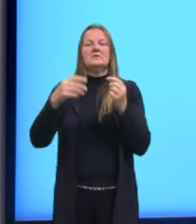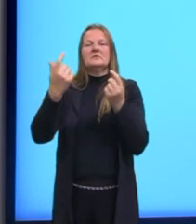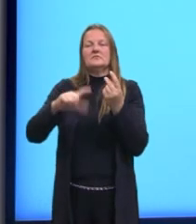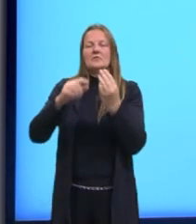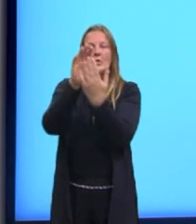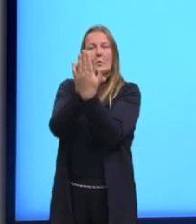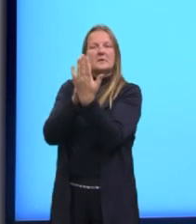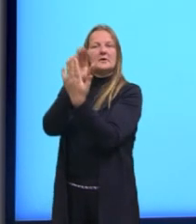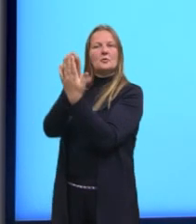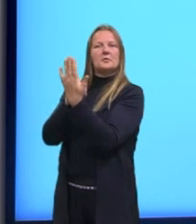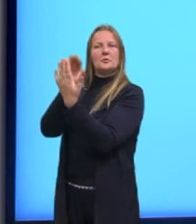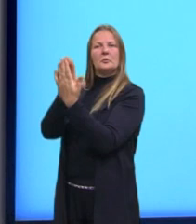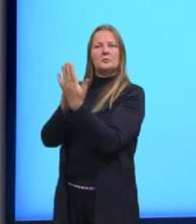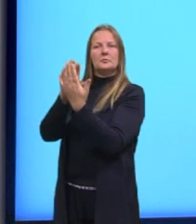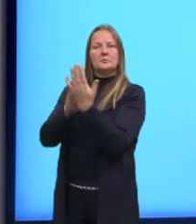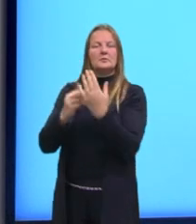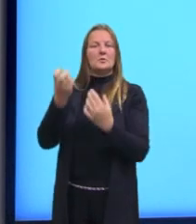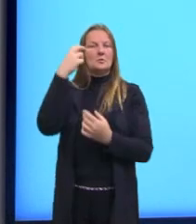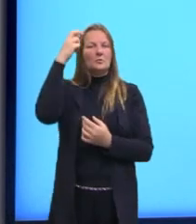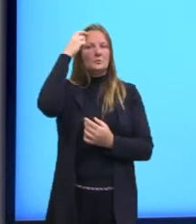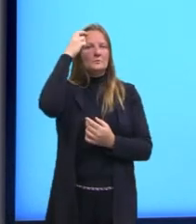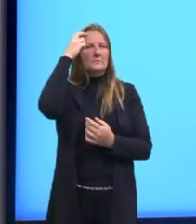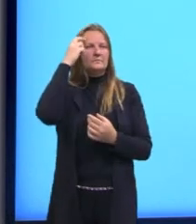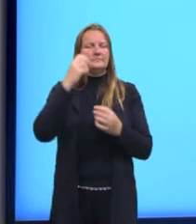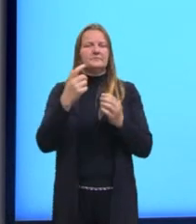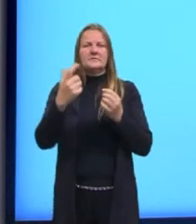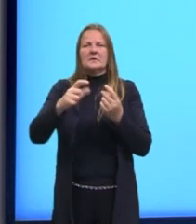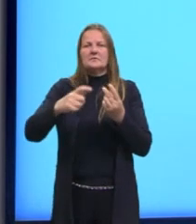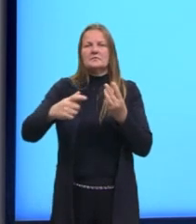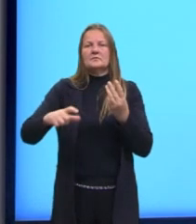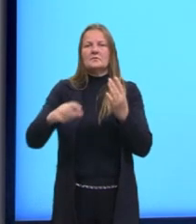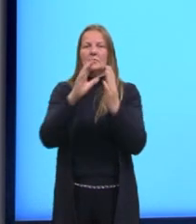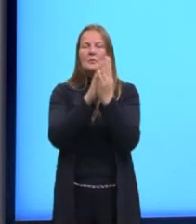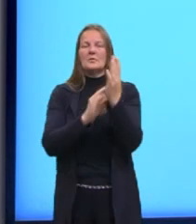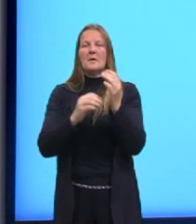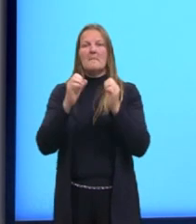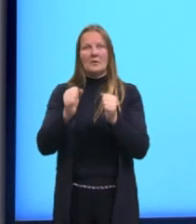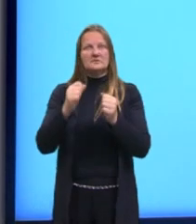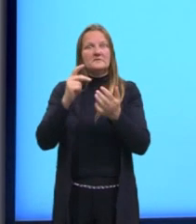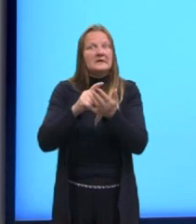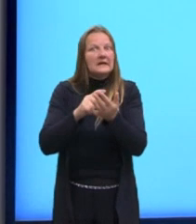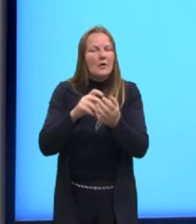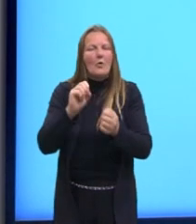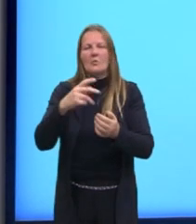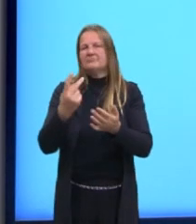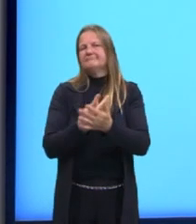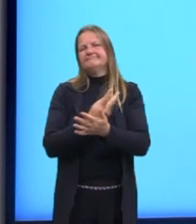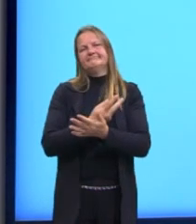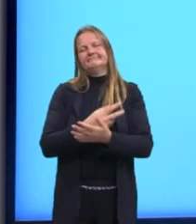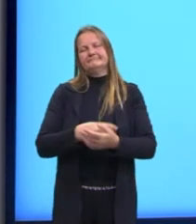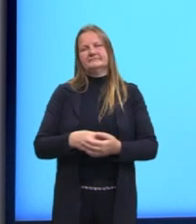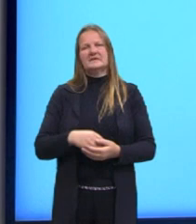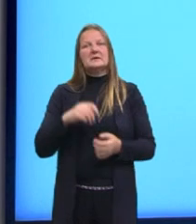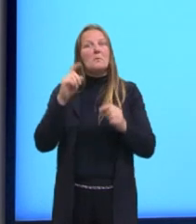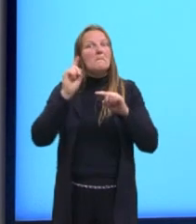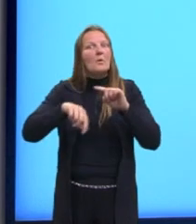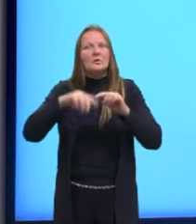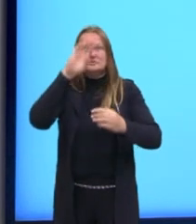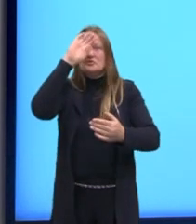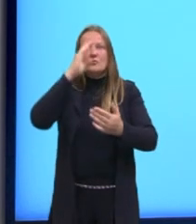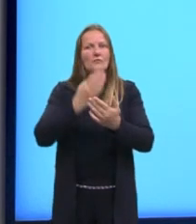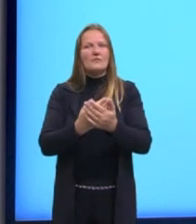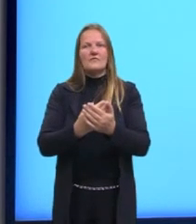repetição cultural, que pode estar correto ou não. Não é possível confiar nesse tipo